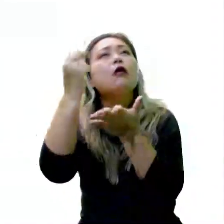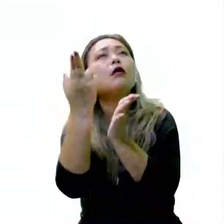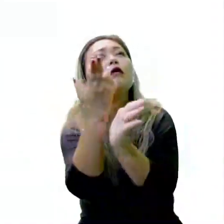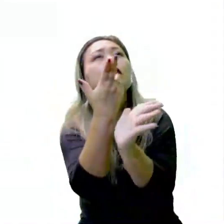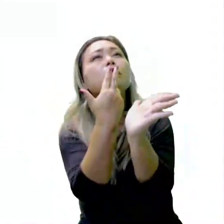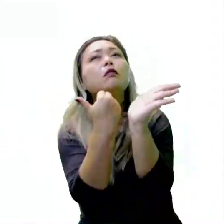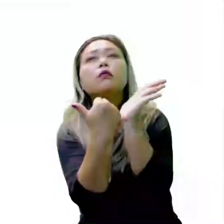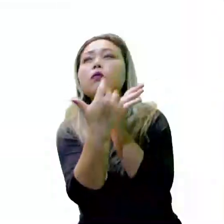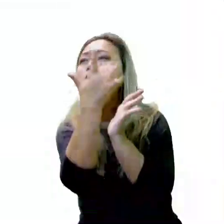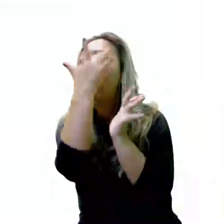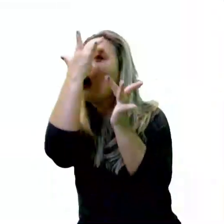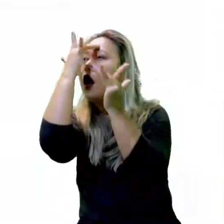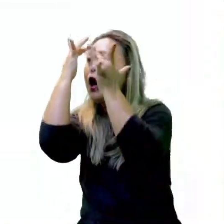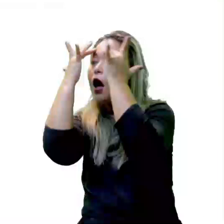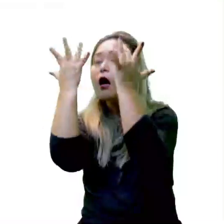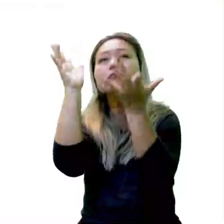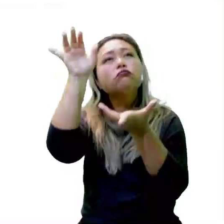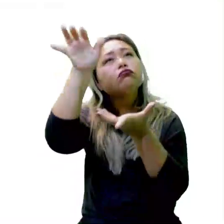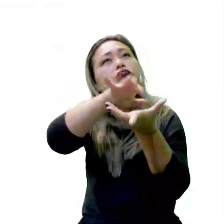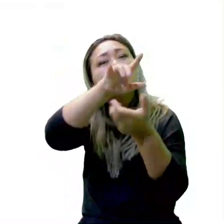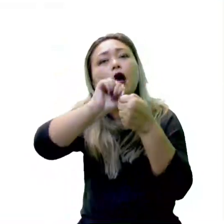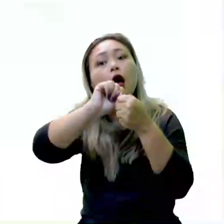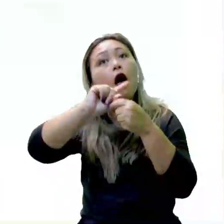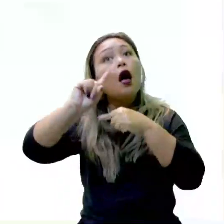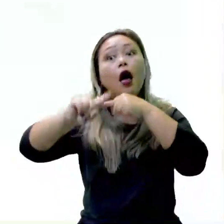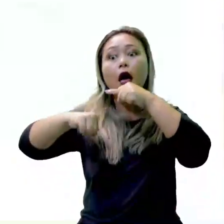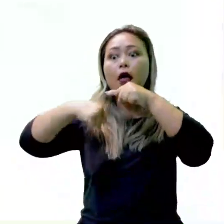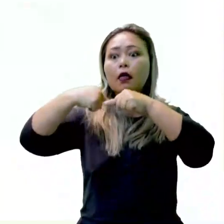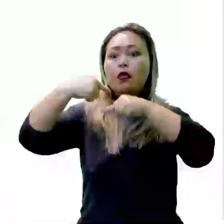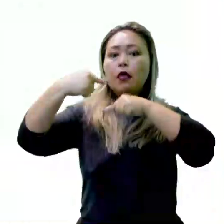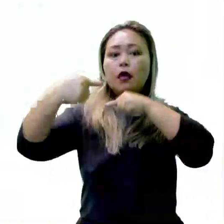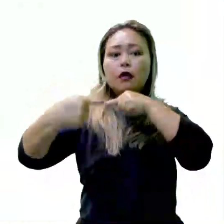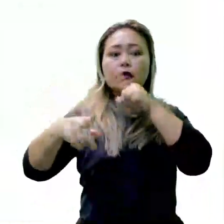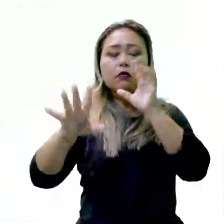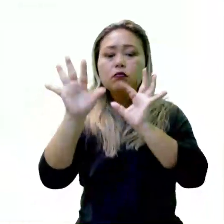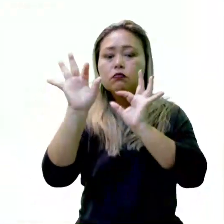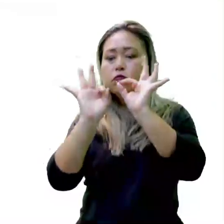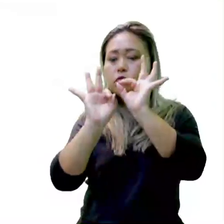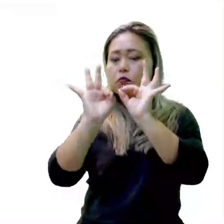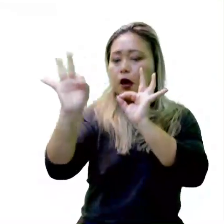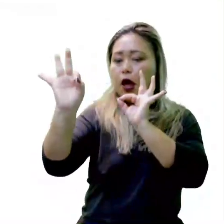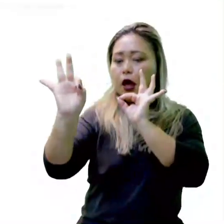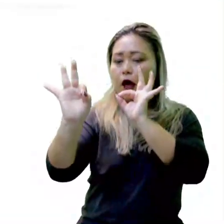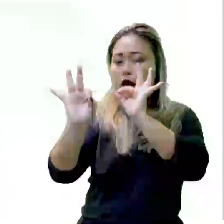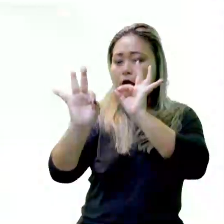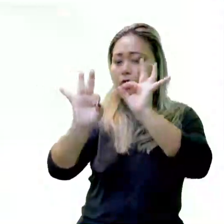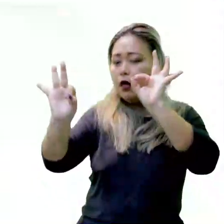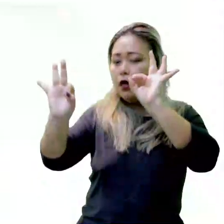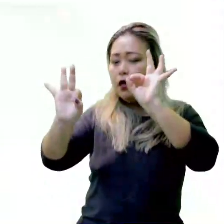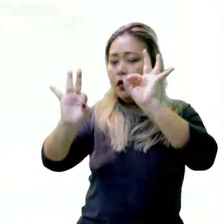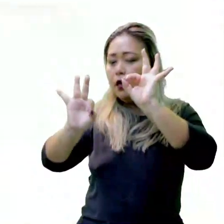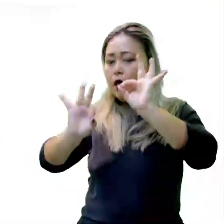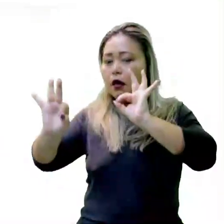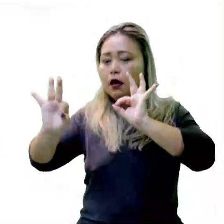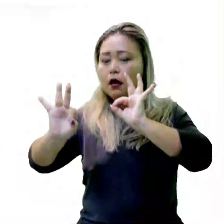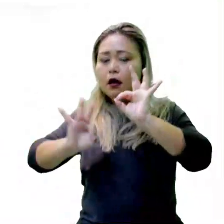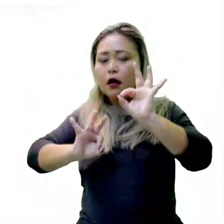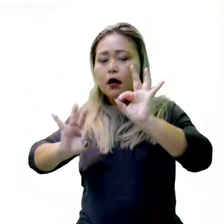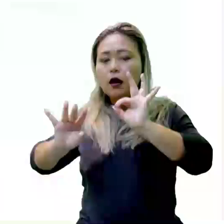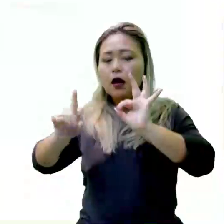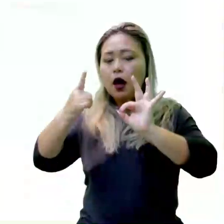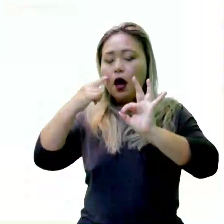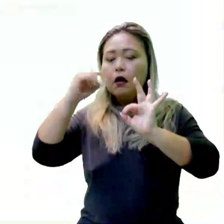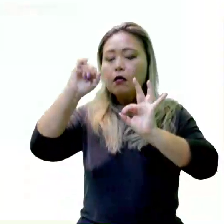cotidiano dessas pessoas. Depois foi se tornando geometrizado, ou seja, com traços leves de figuras